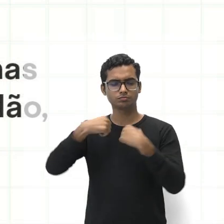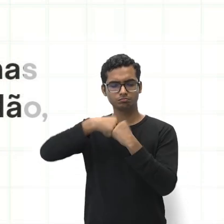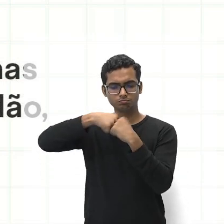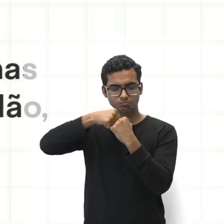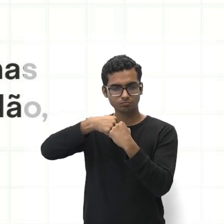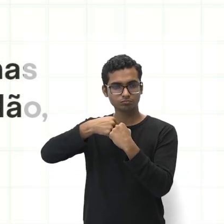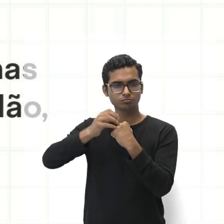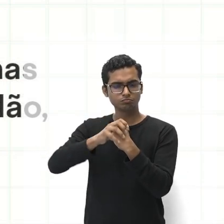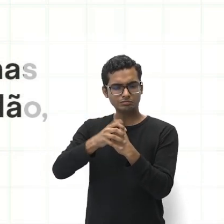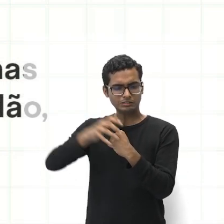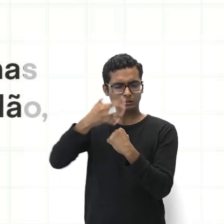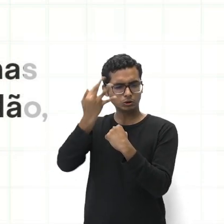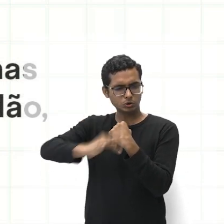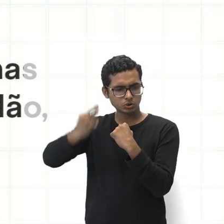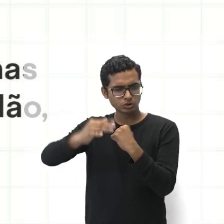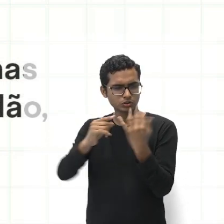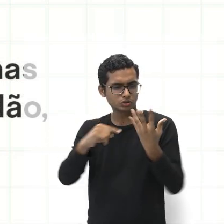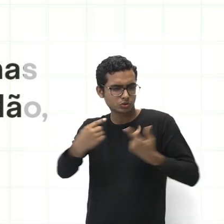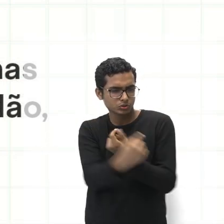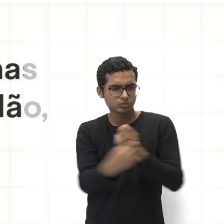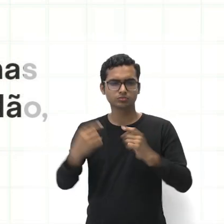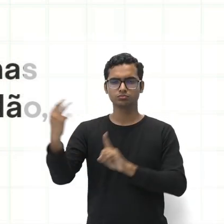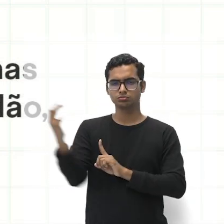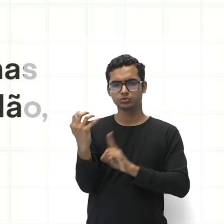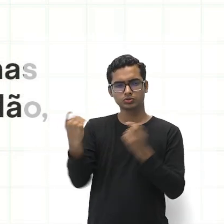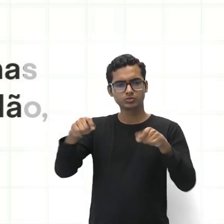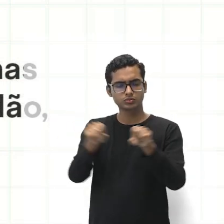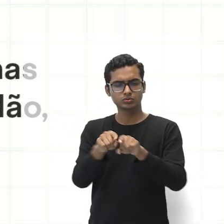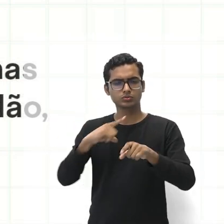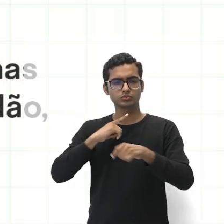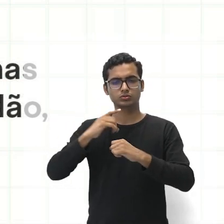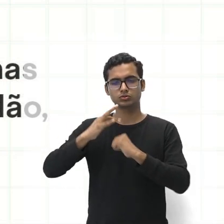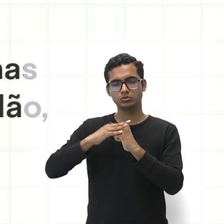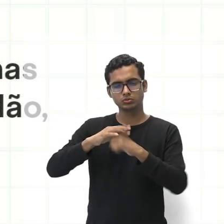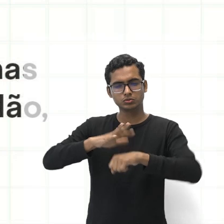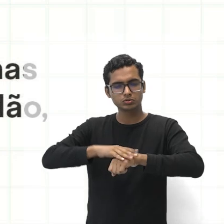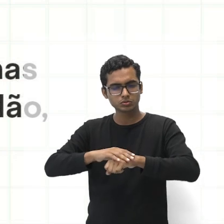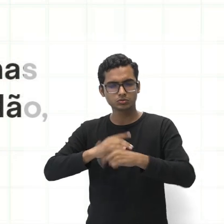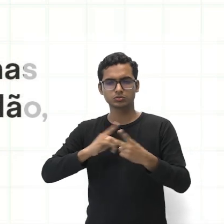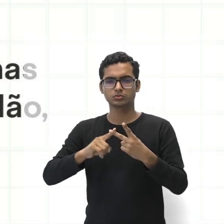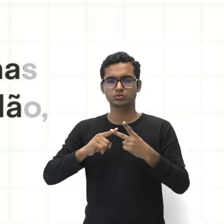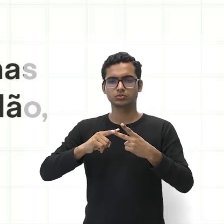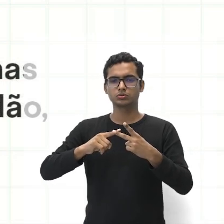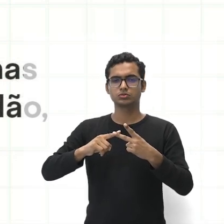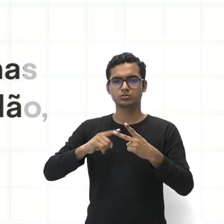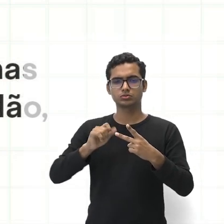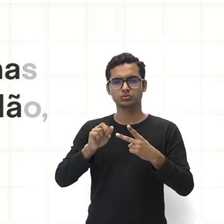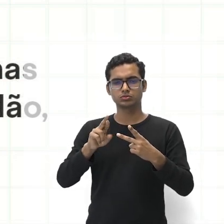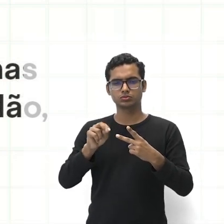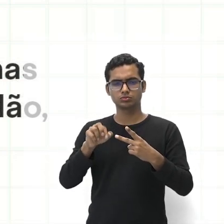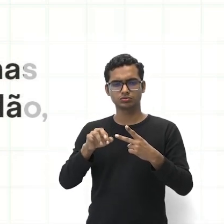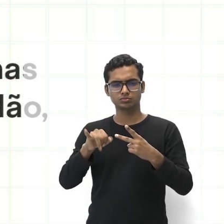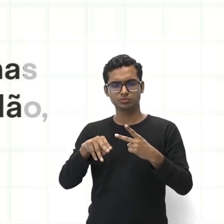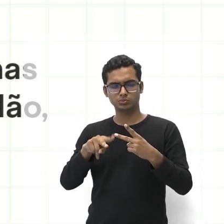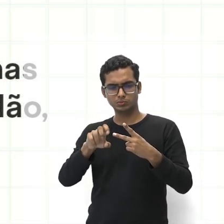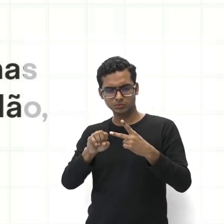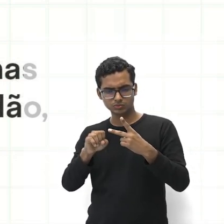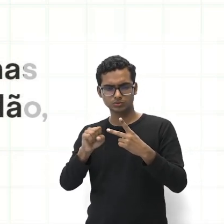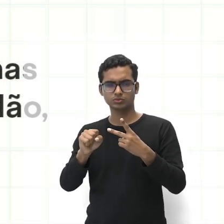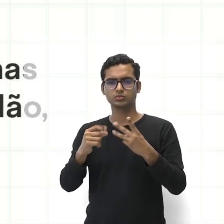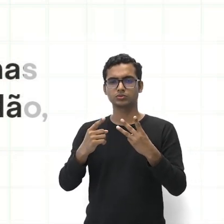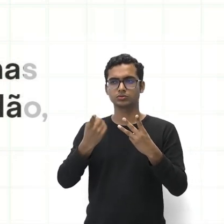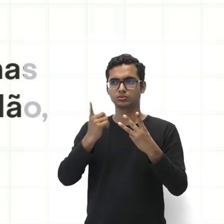articulações, que pode ser causada por diversos fatores, como infecções, doenças autoimunes, traumas e até